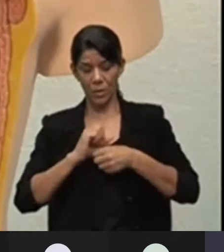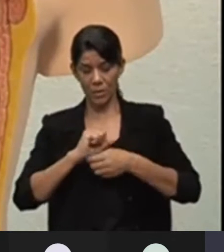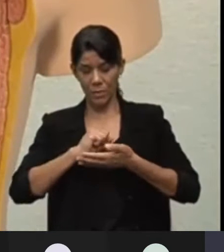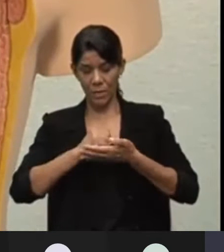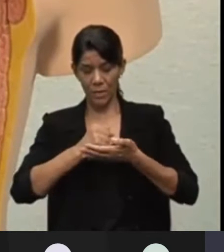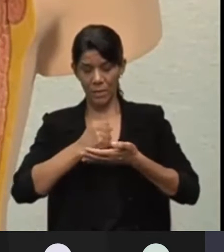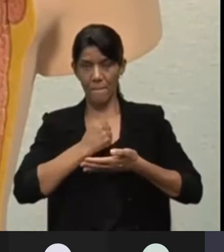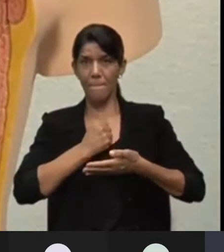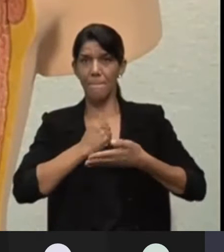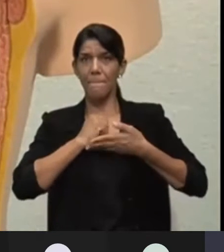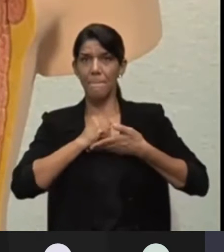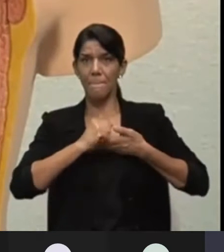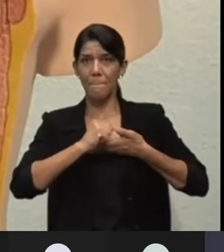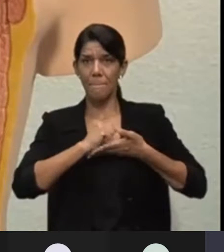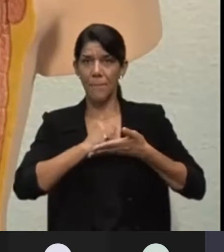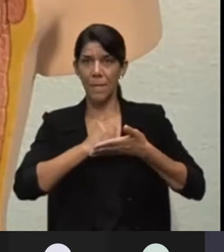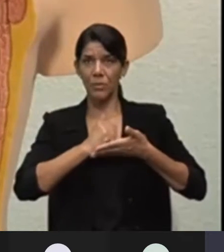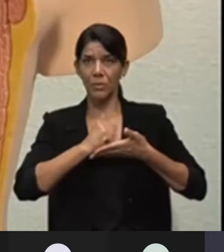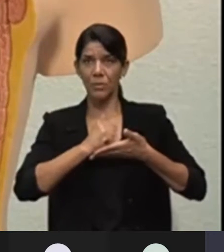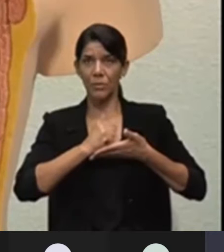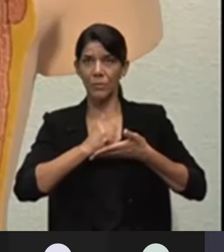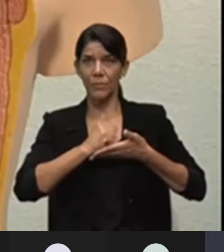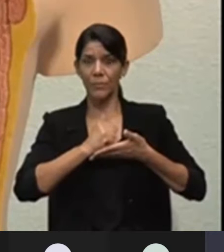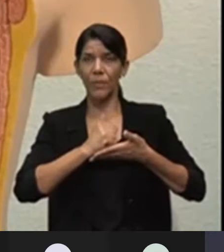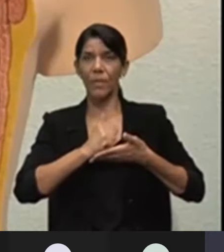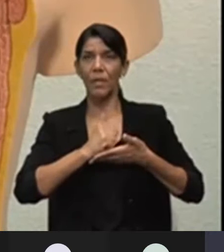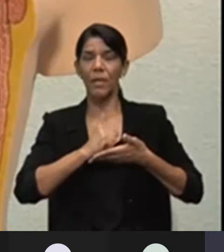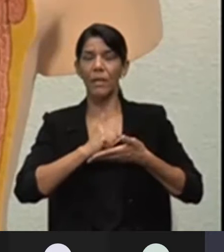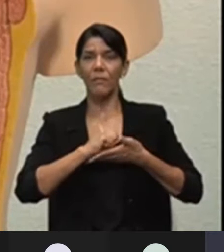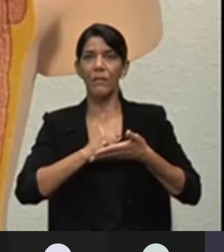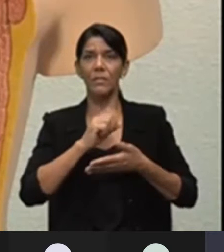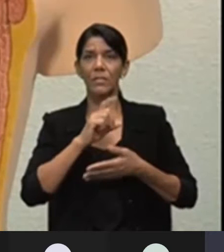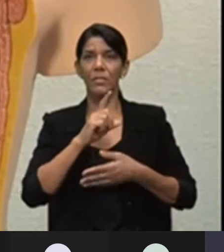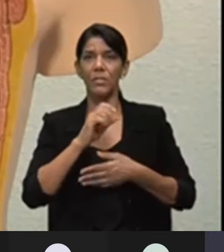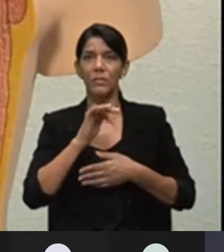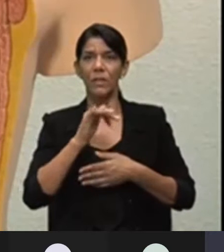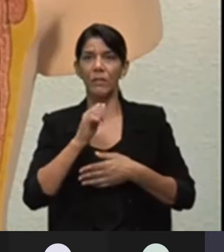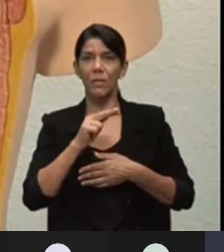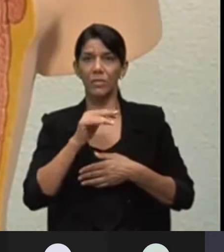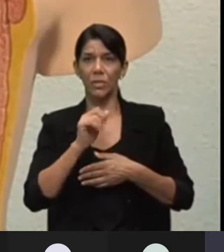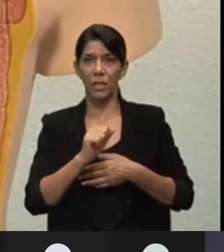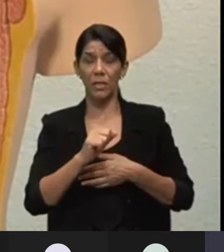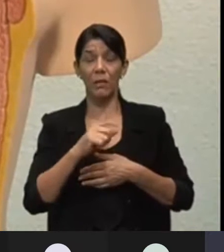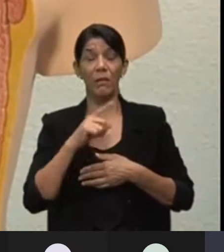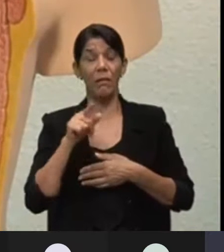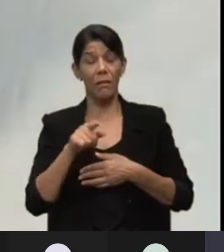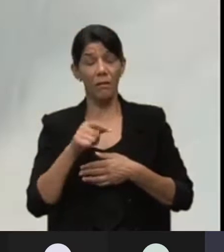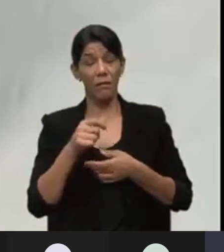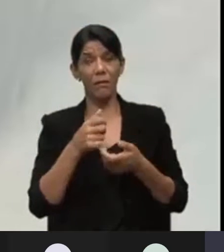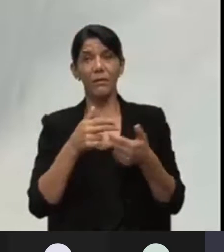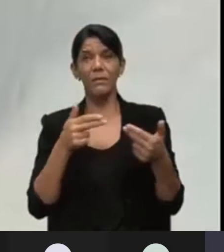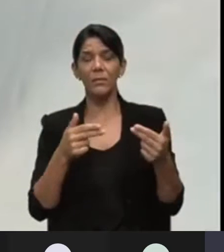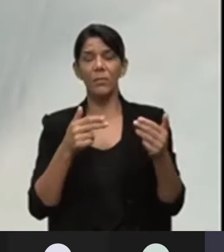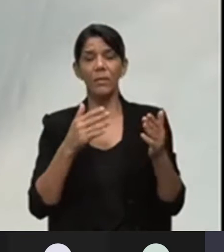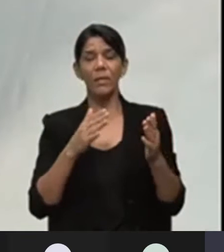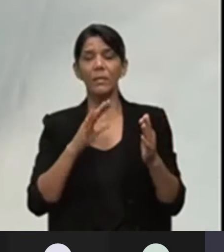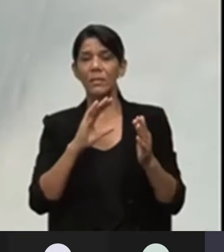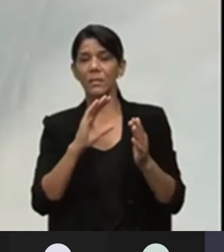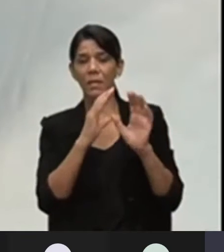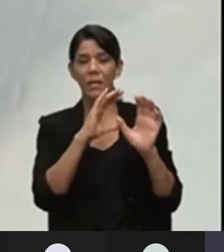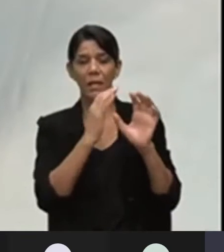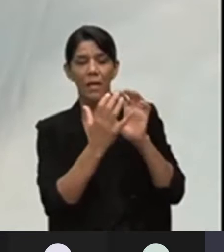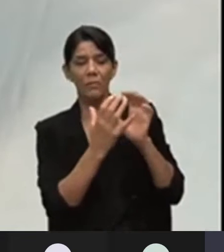tá? Essa face que se apoia aí sobre o diafragma é a face diafragmática, tá? Então, essas são as